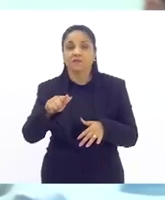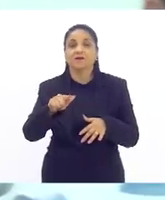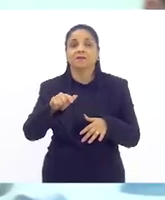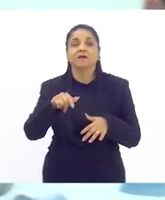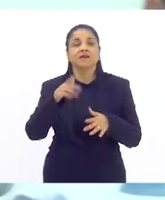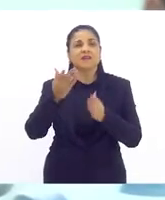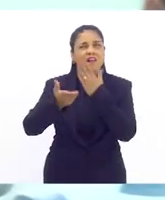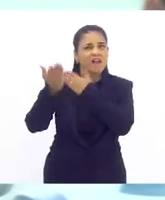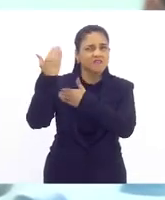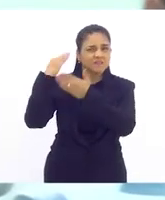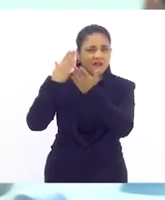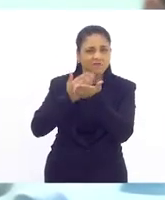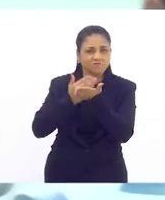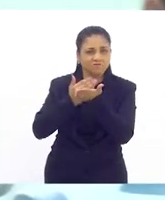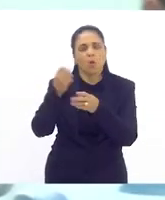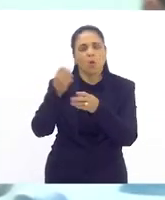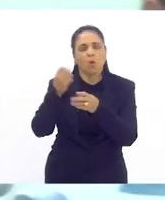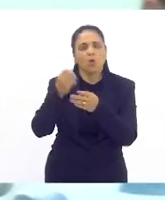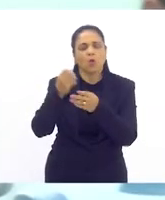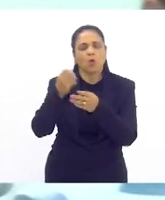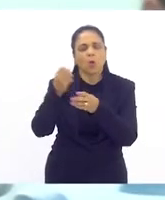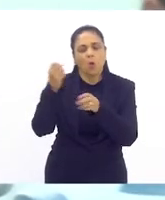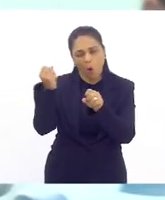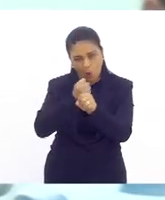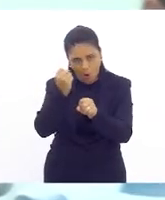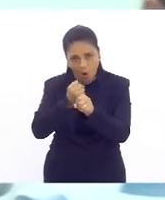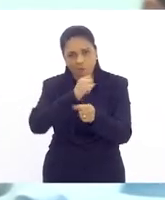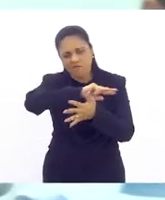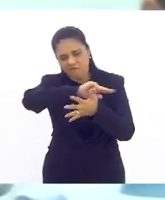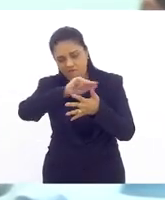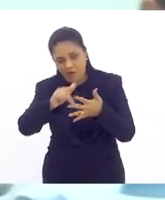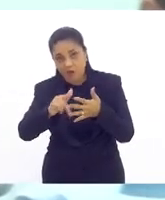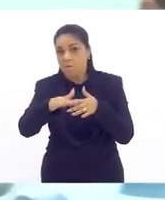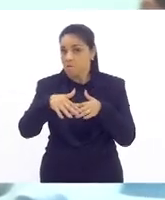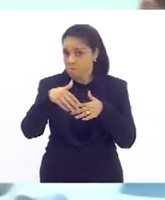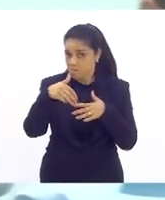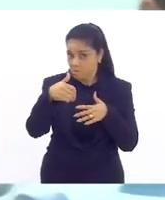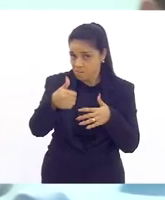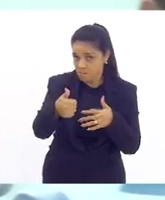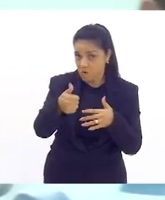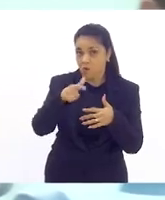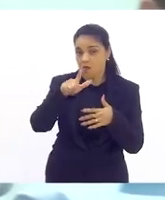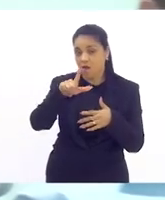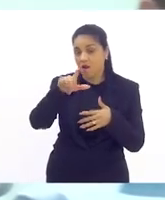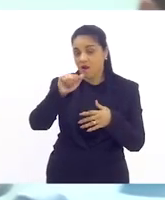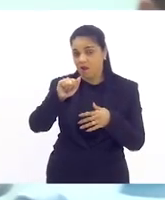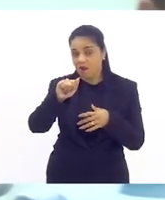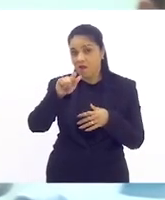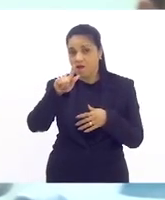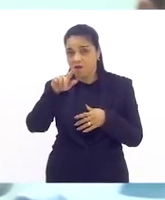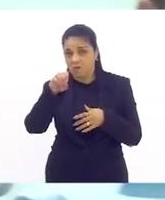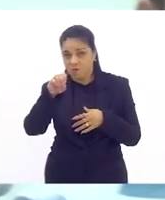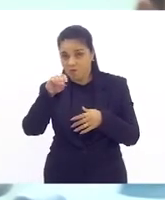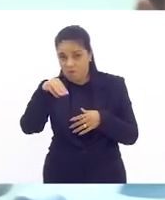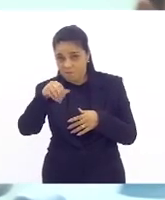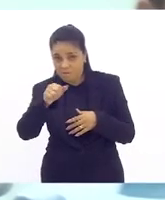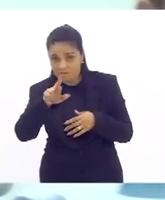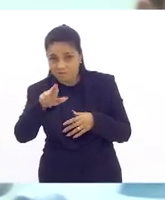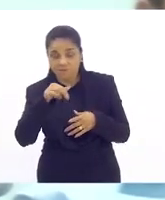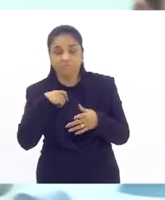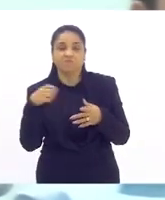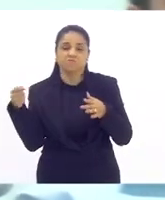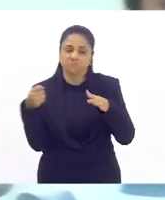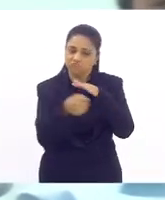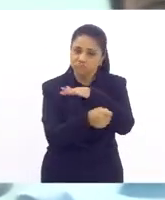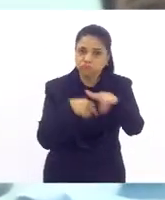passado lá atrás também Houve várias obras que levaram uma melhoria bastante grande não só da Lagoa mas do emprego na